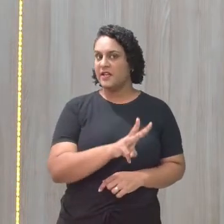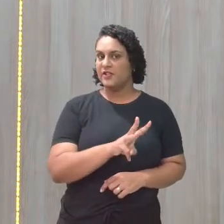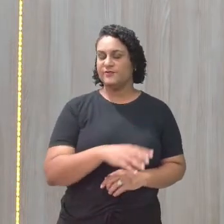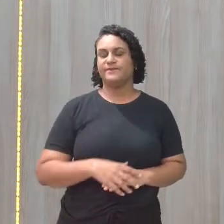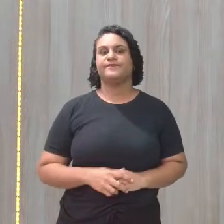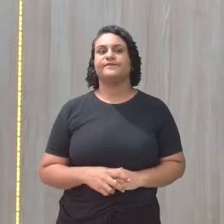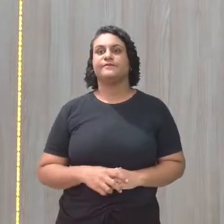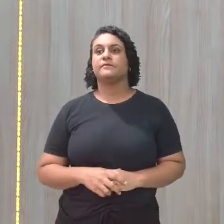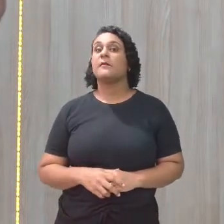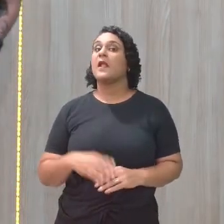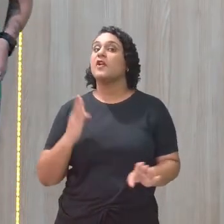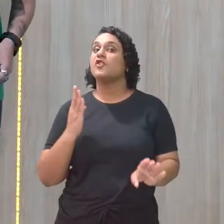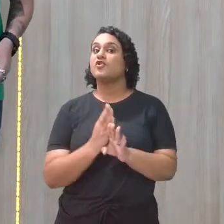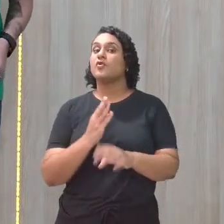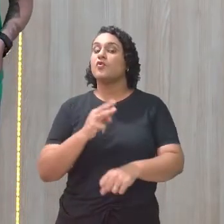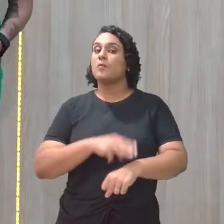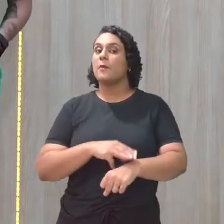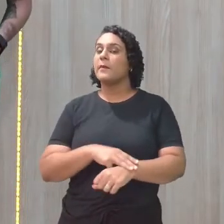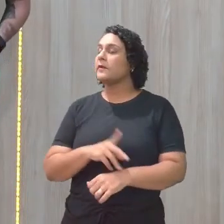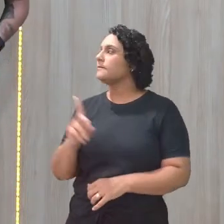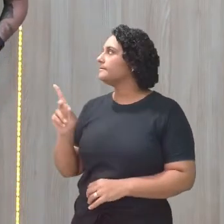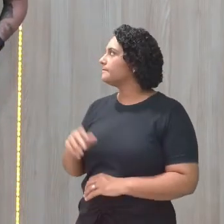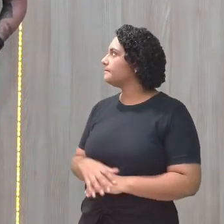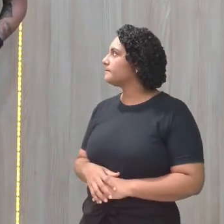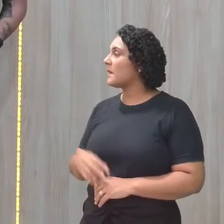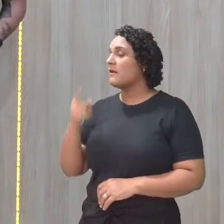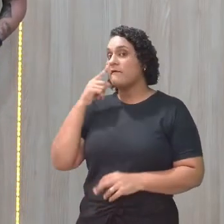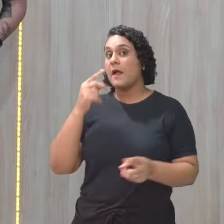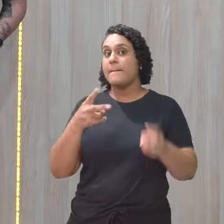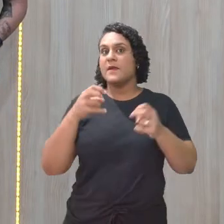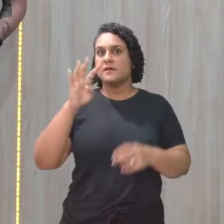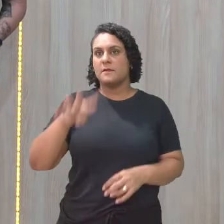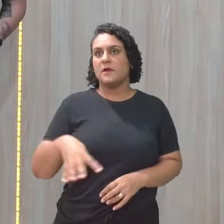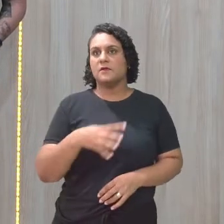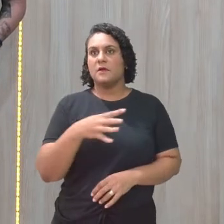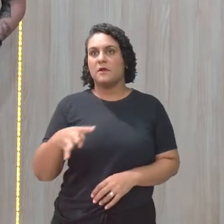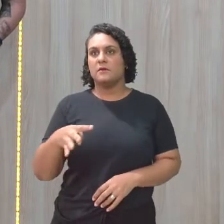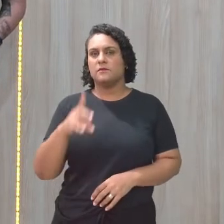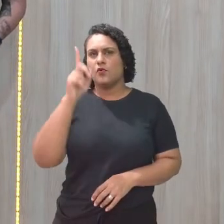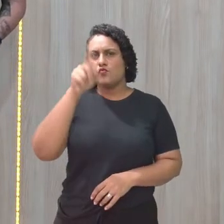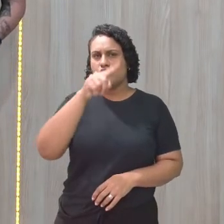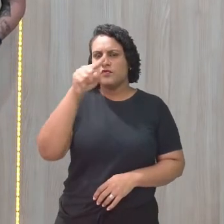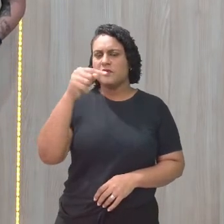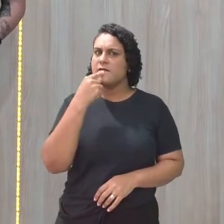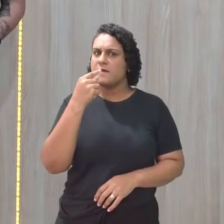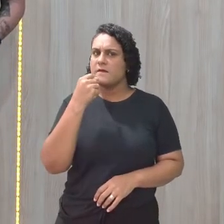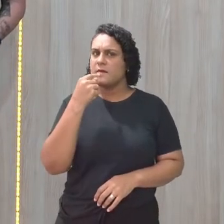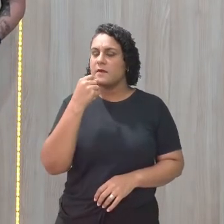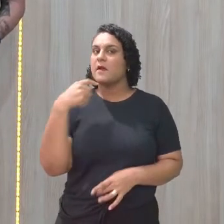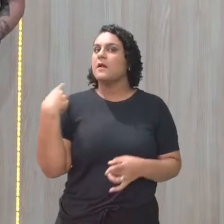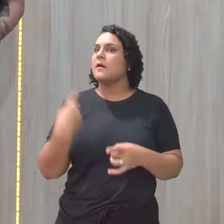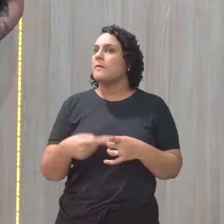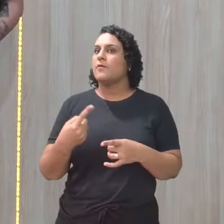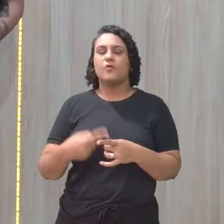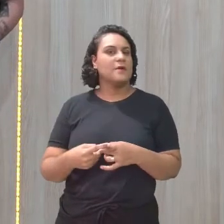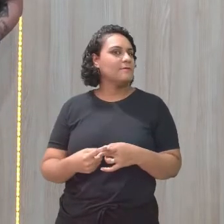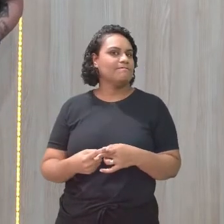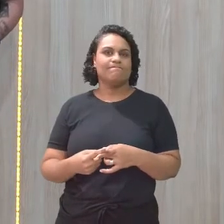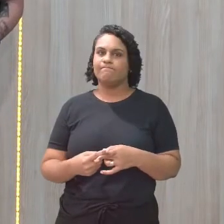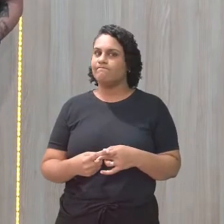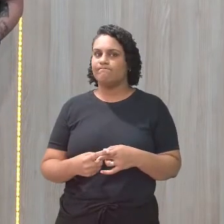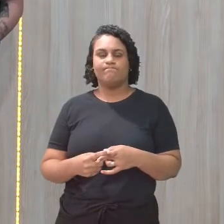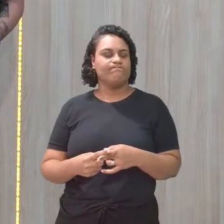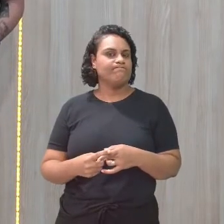3. Chega nesse momento, observa a tabelinha ali que eu coloquei um X vermelho, justamente porque agora eu não consigo